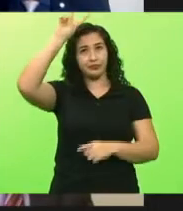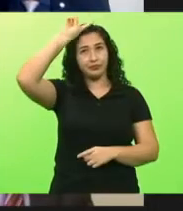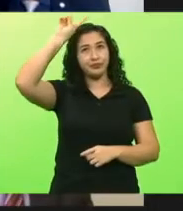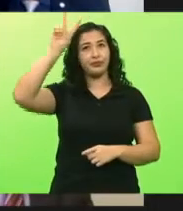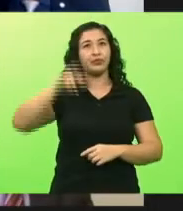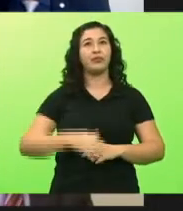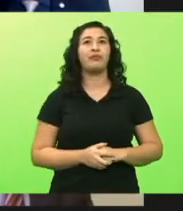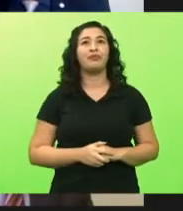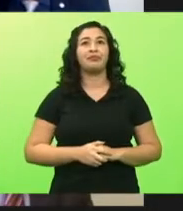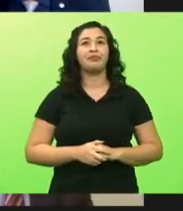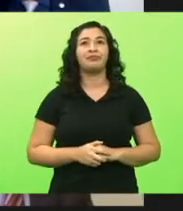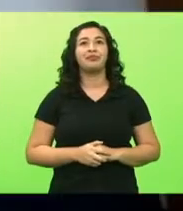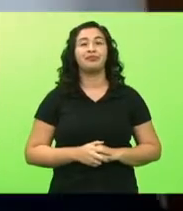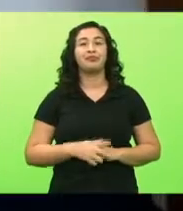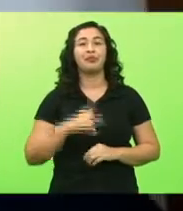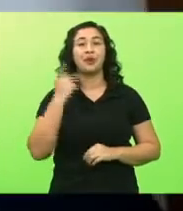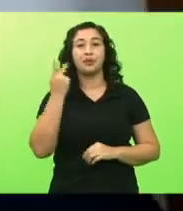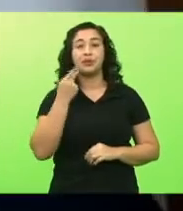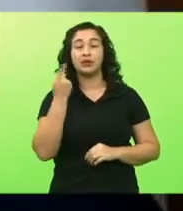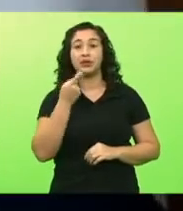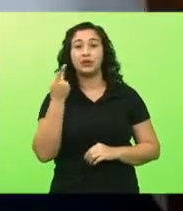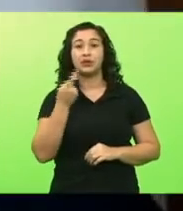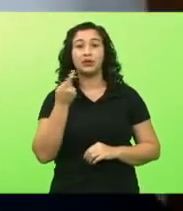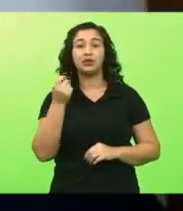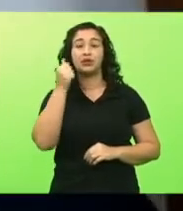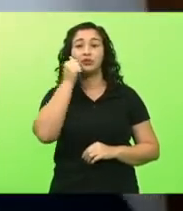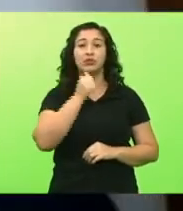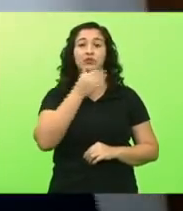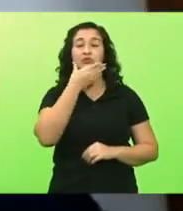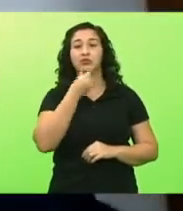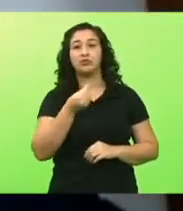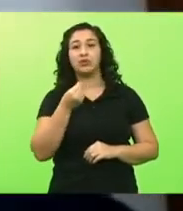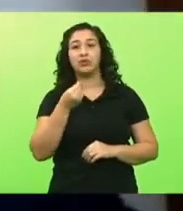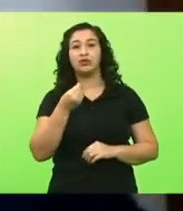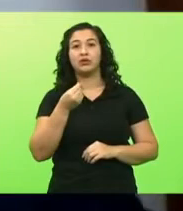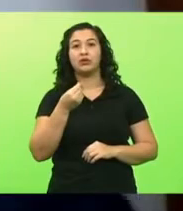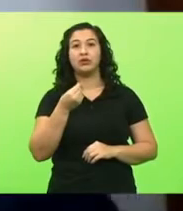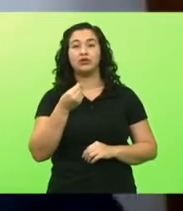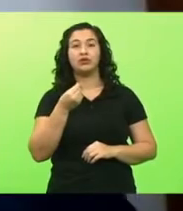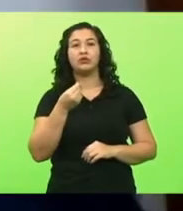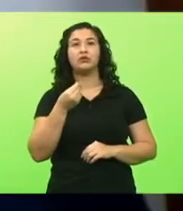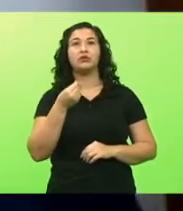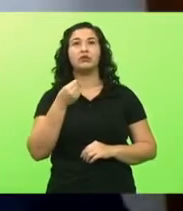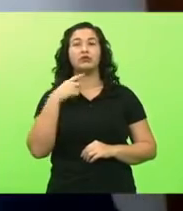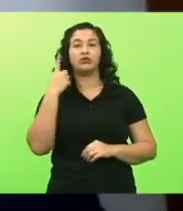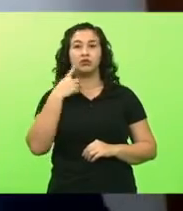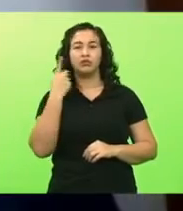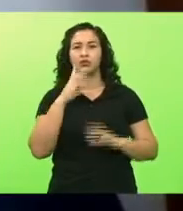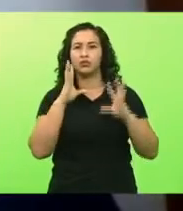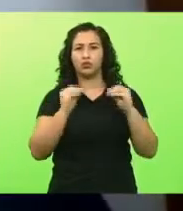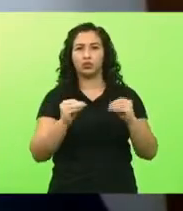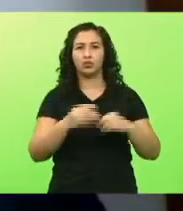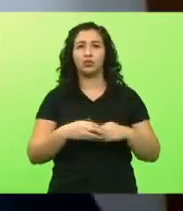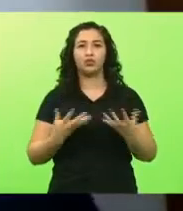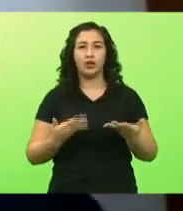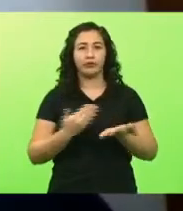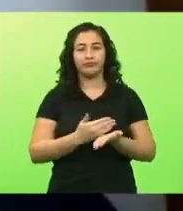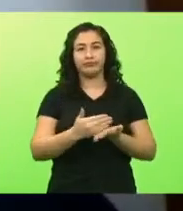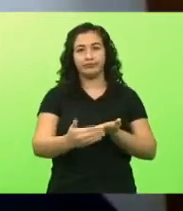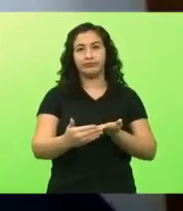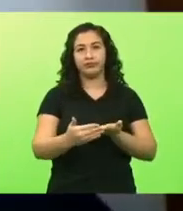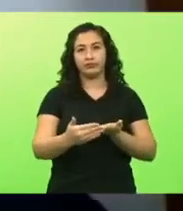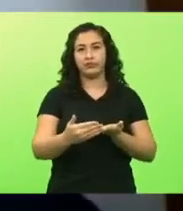Senhor presidente, senhoras e senhores deputados, muito boa tarde. Eu queria inicialmente me